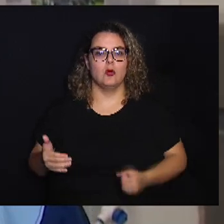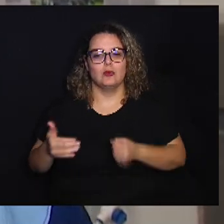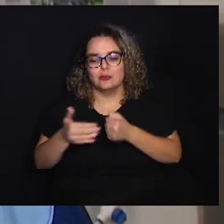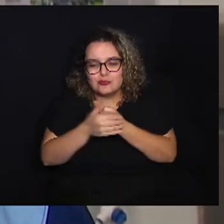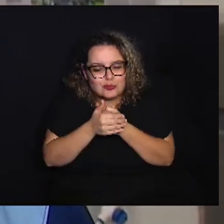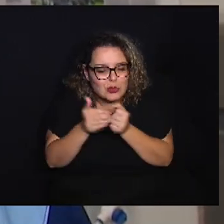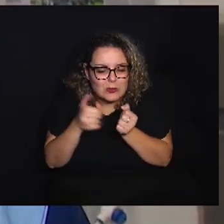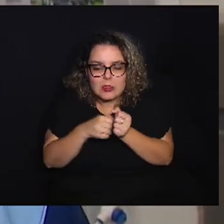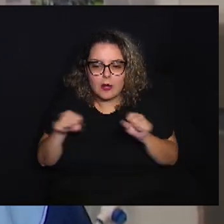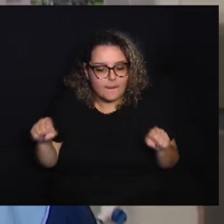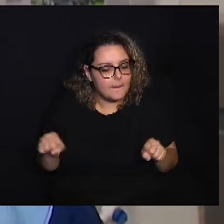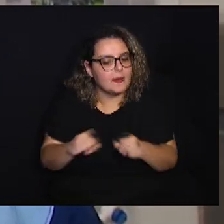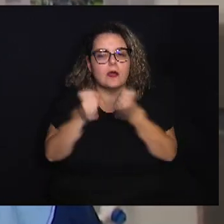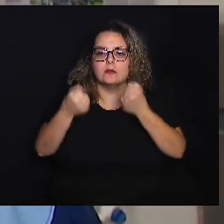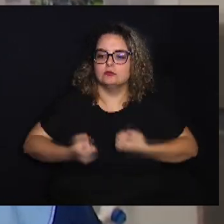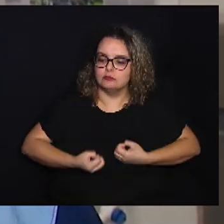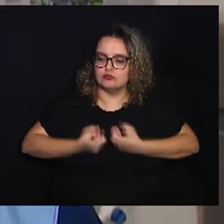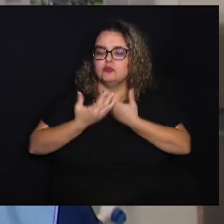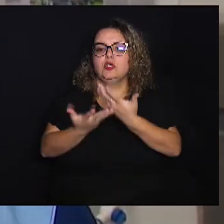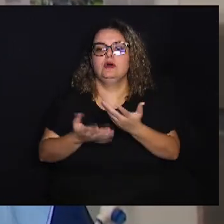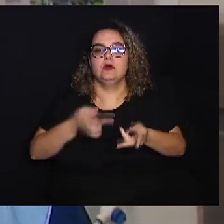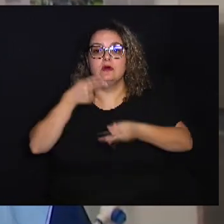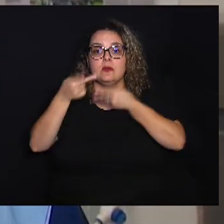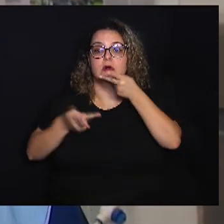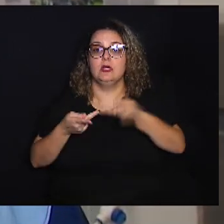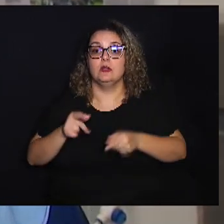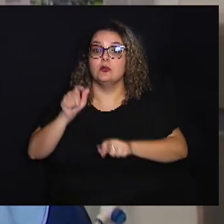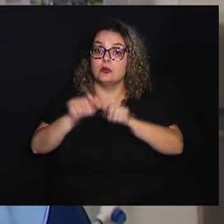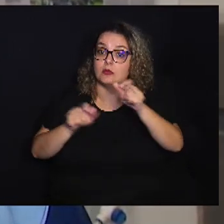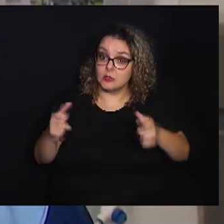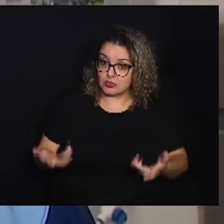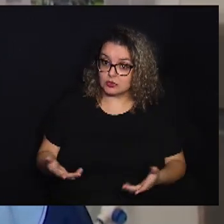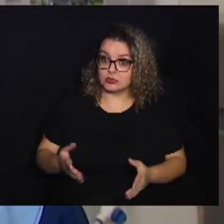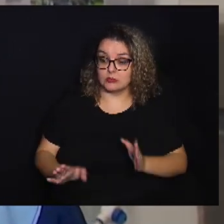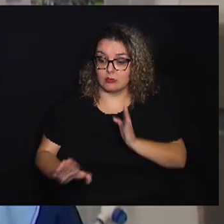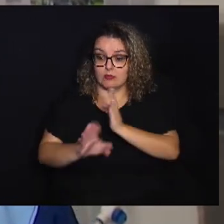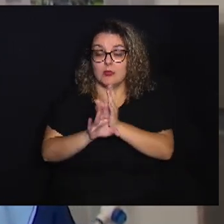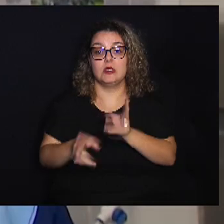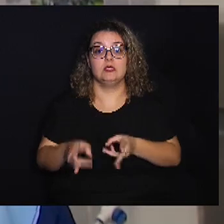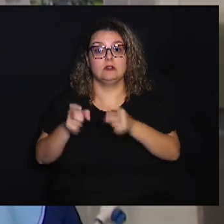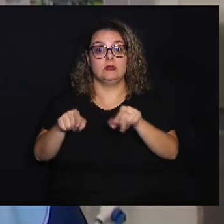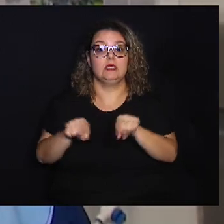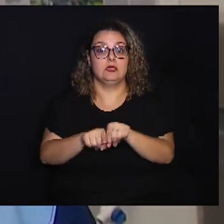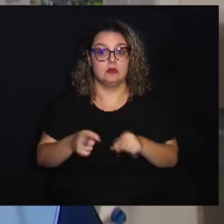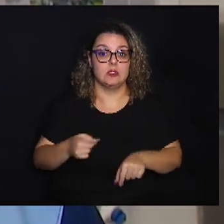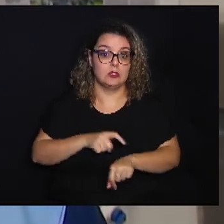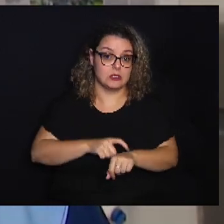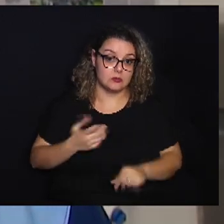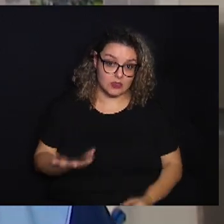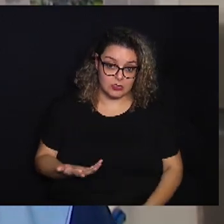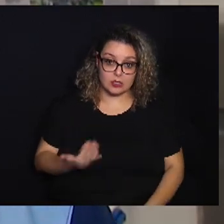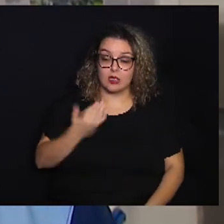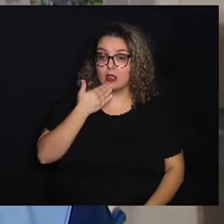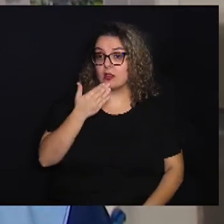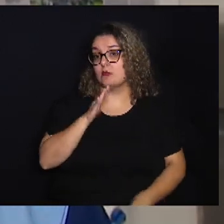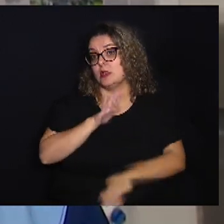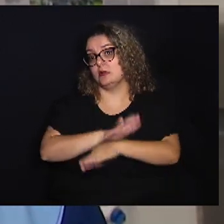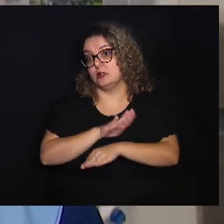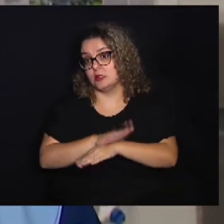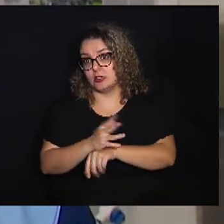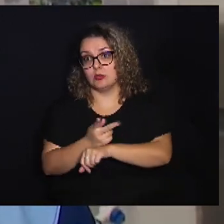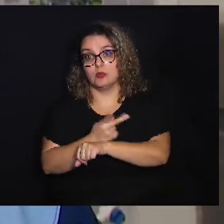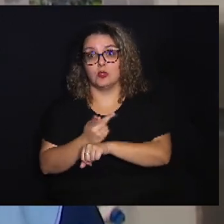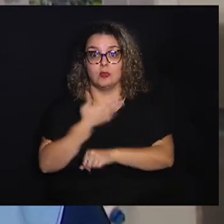ela coloca para fora e faz com que outras pessoas se identifiquem com essa situação e peçam ajuda e busquem um